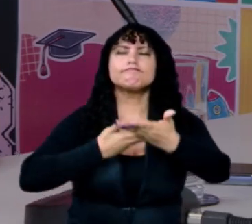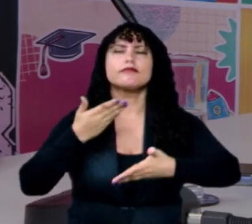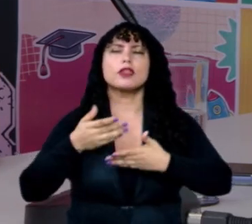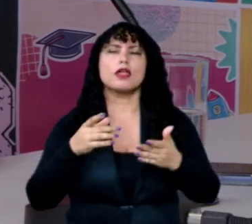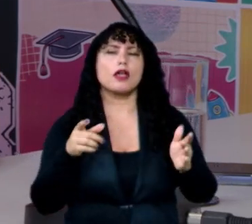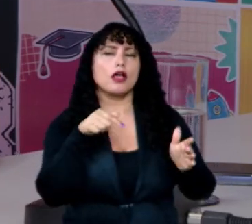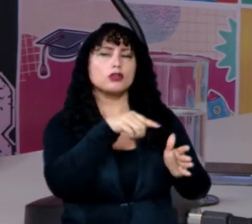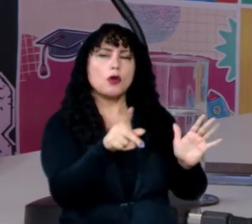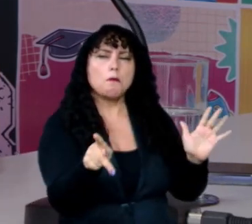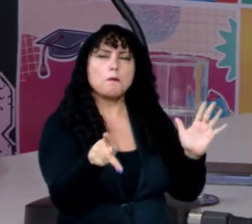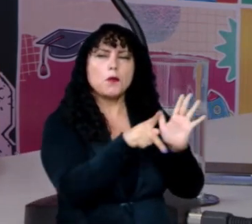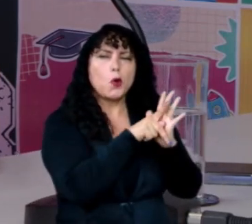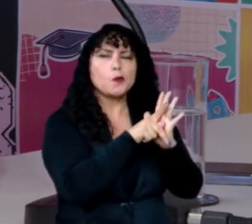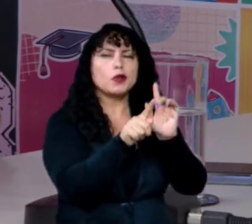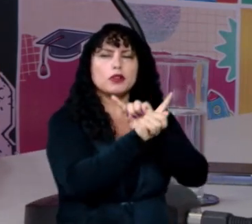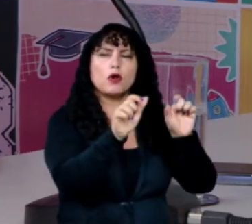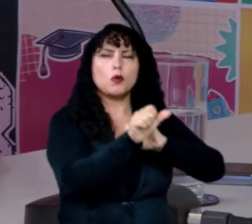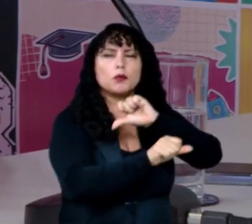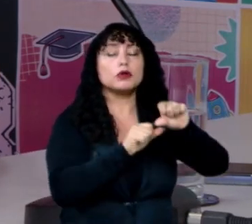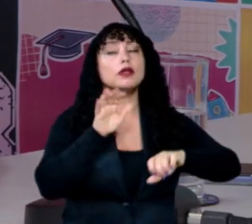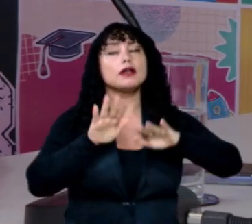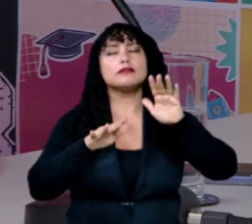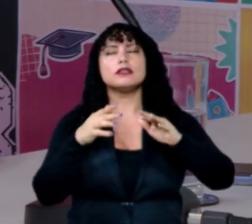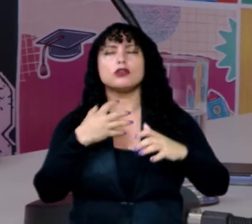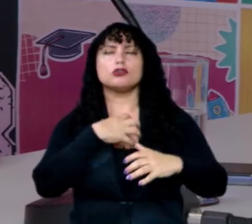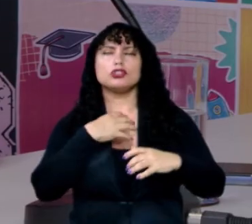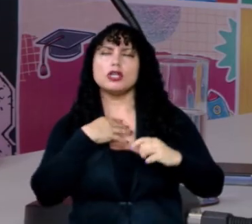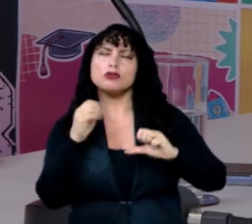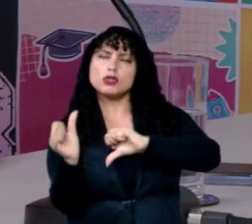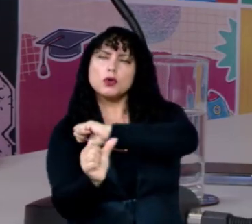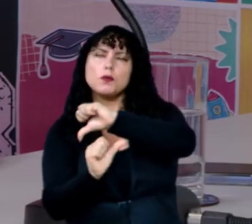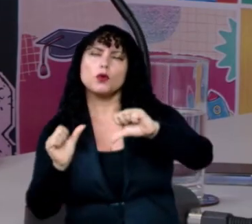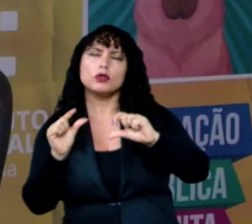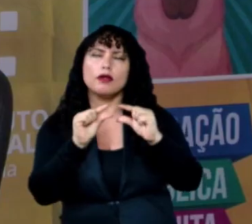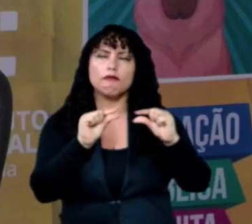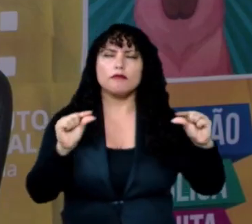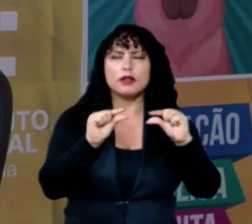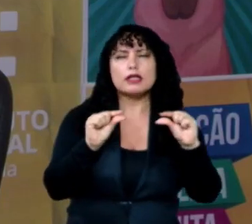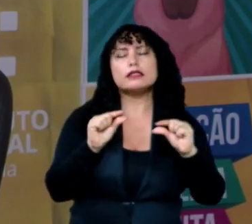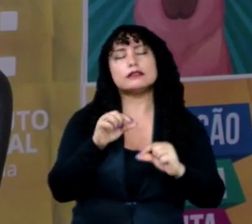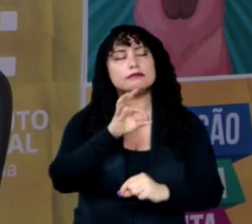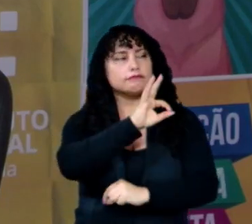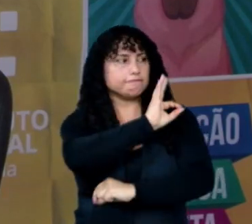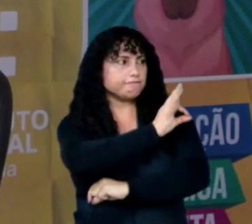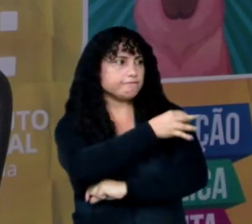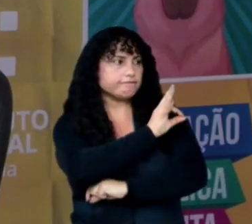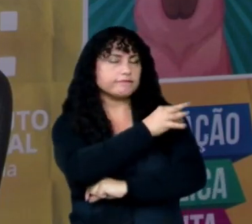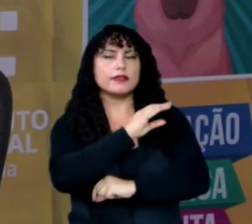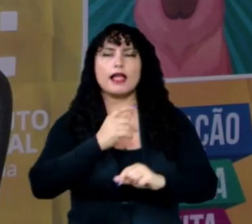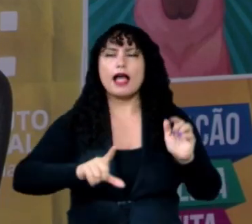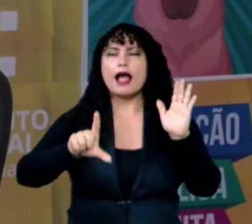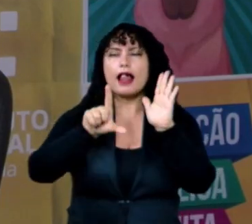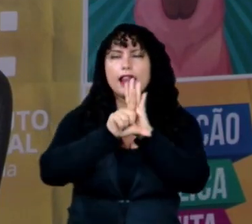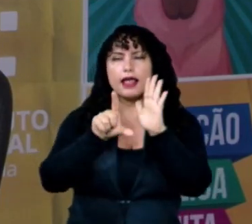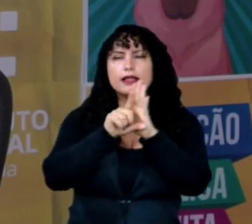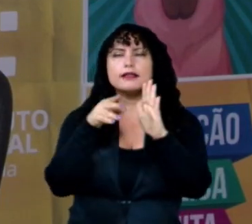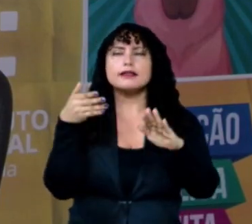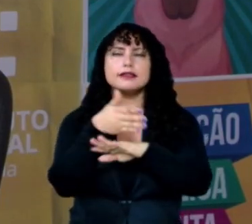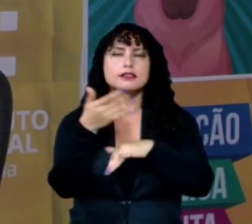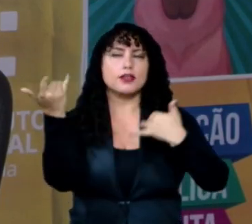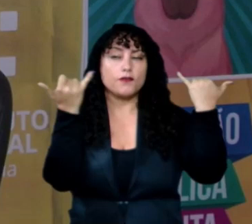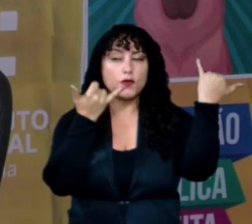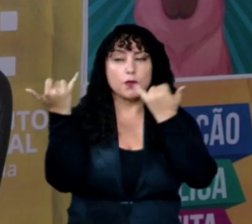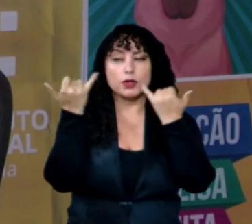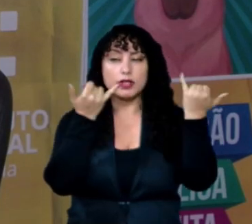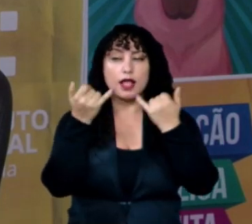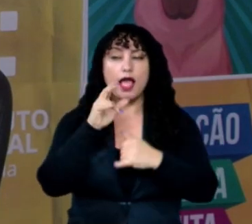não muda. O que muda é, às vezes, alguma forma, é isso? Exatamente. A Lei de Acesso à Informação,